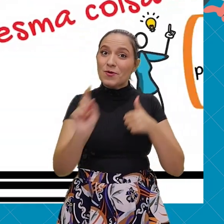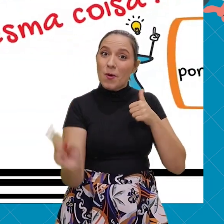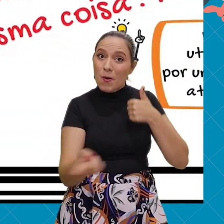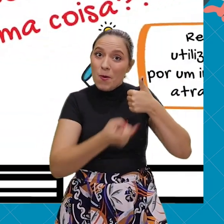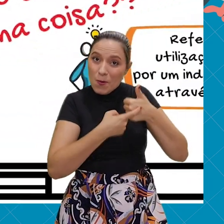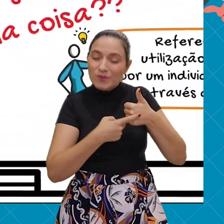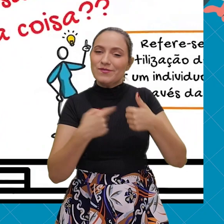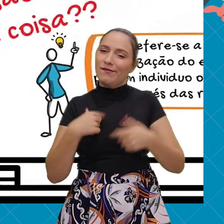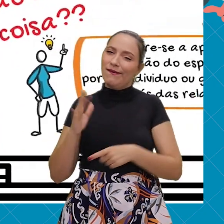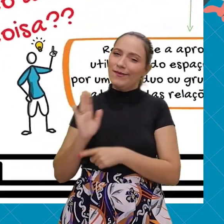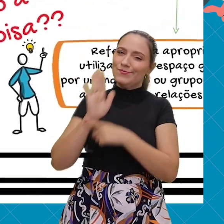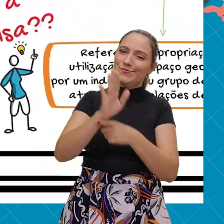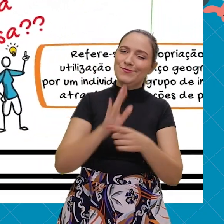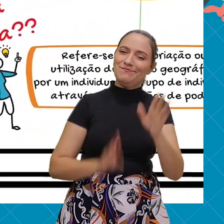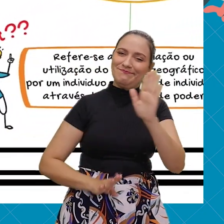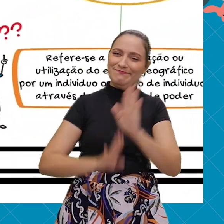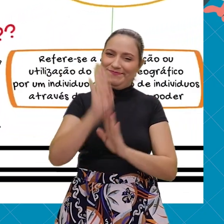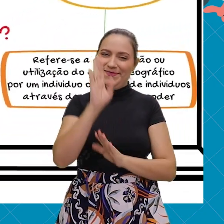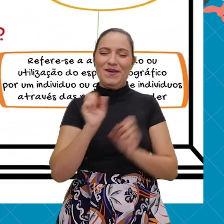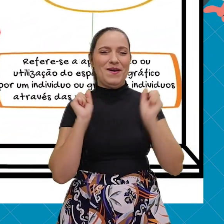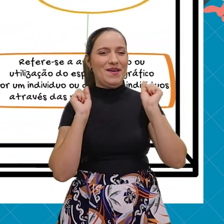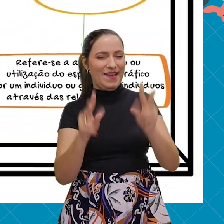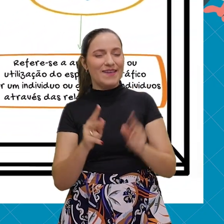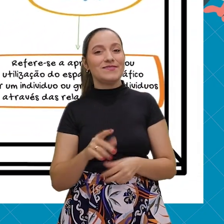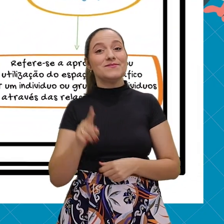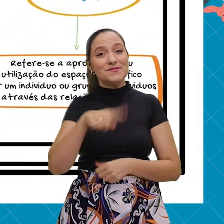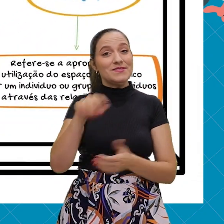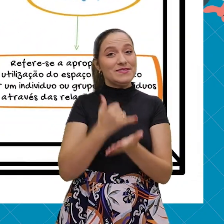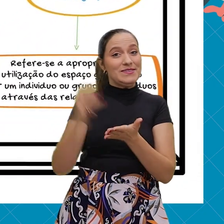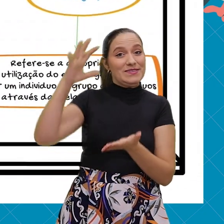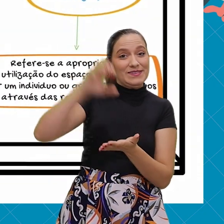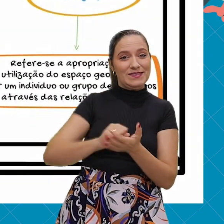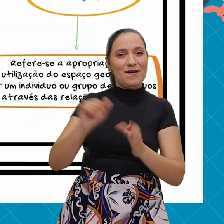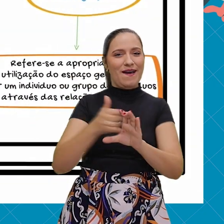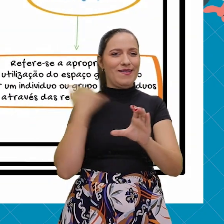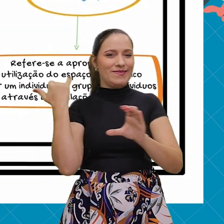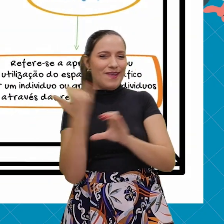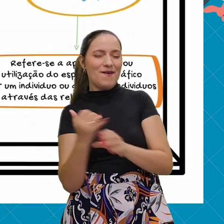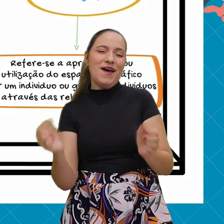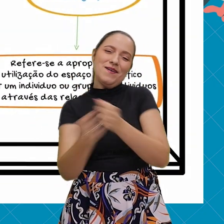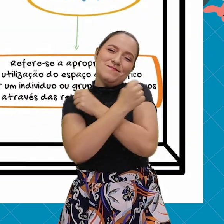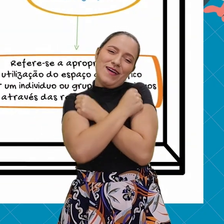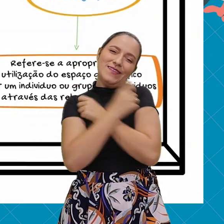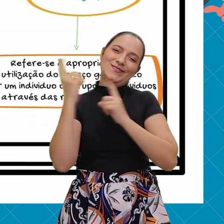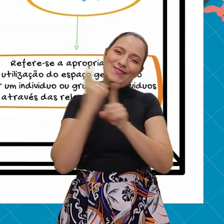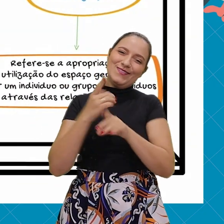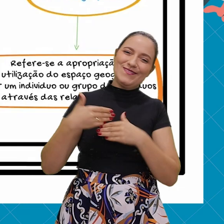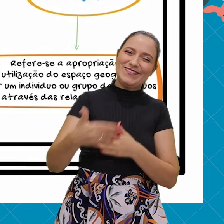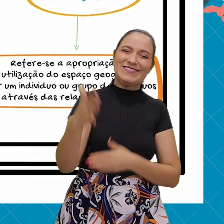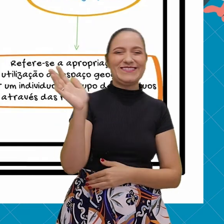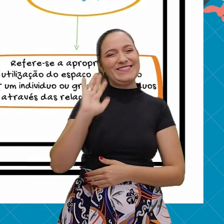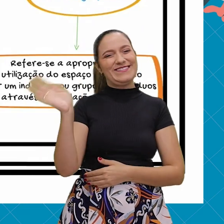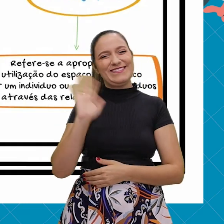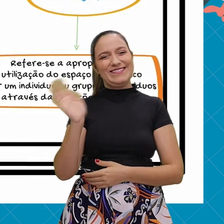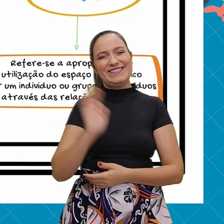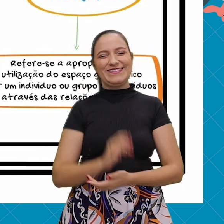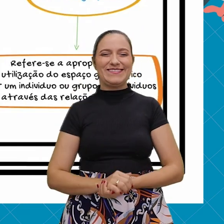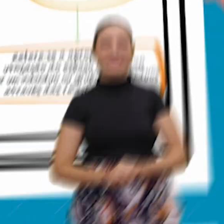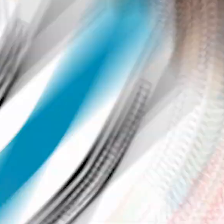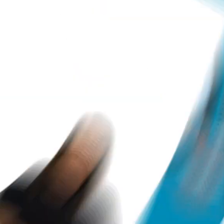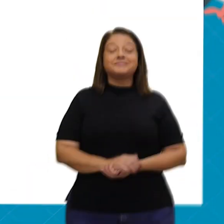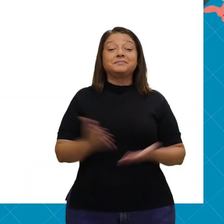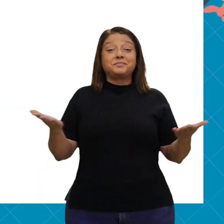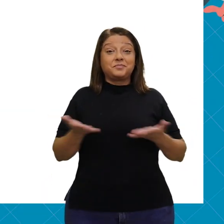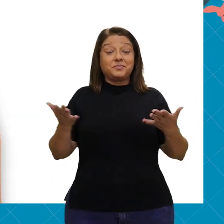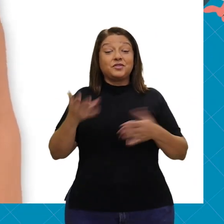curtiu o vídeo, se eu te ajudei, deixa um like aí porque isso fortalece muito, beleza? Se inscreva no canal, abração, até a próxima, tamo junto, tchau,